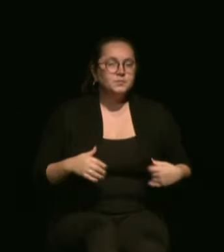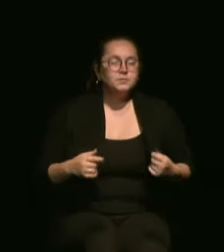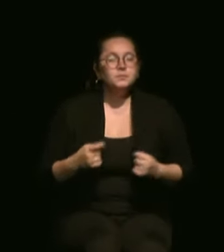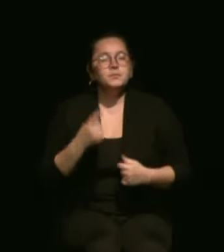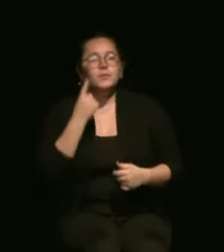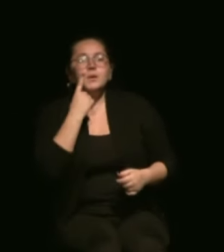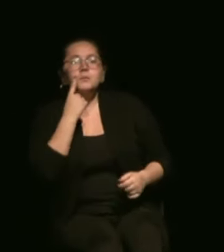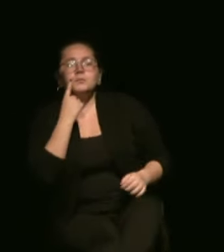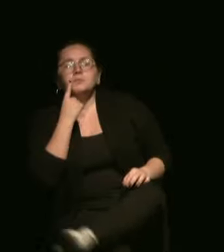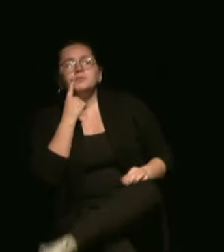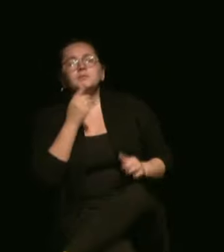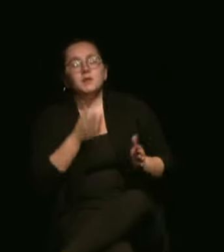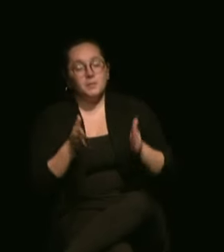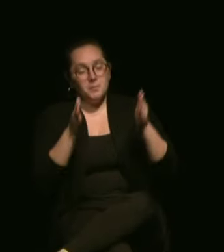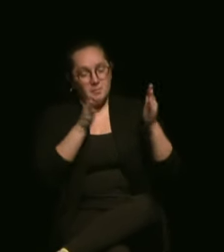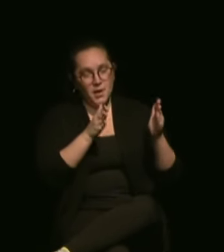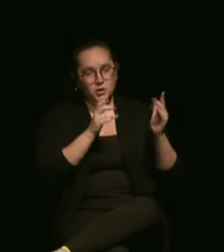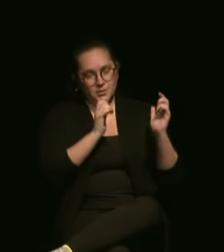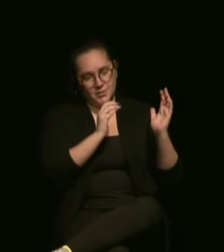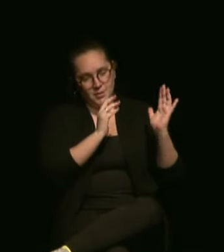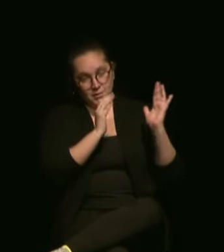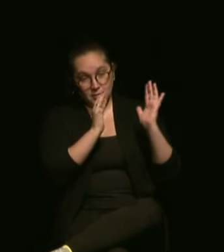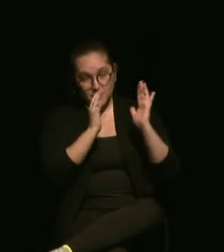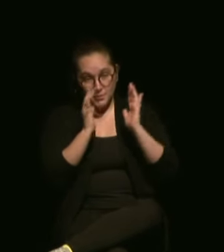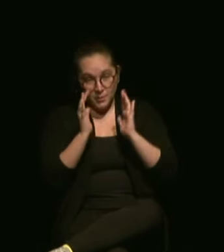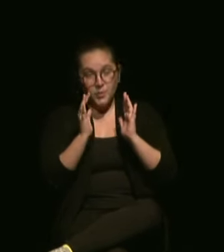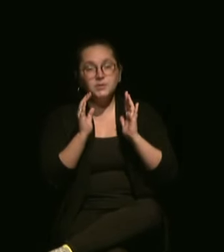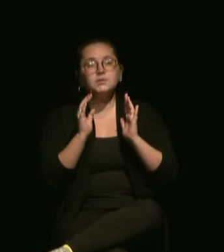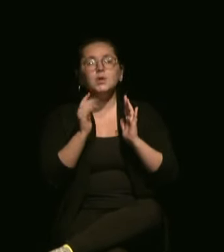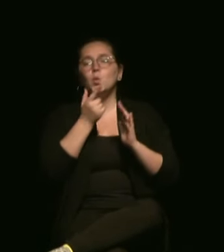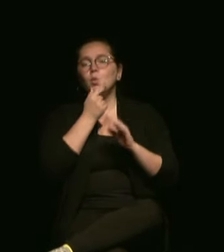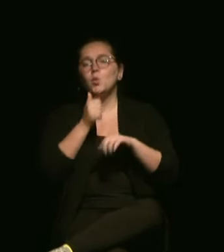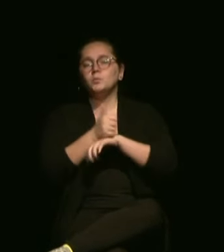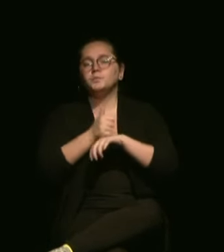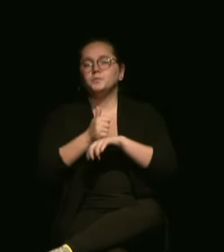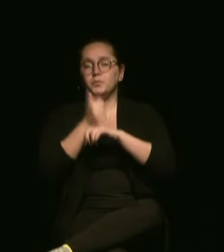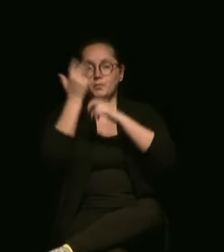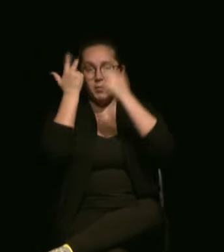parte da sequência, o barbeiro